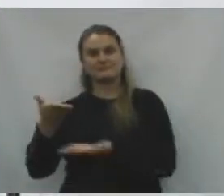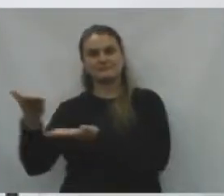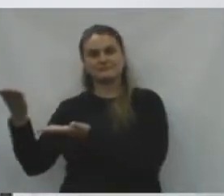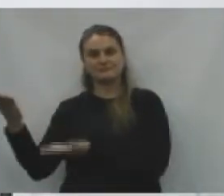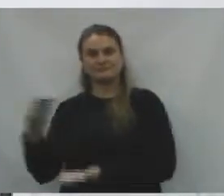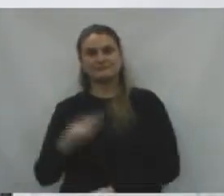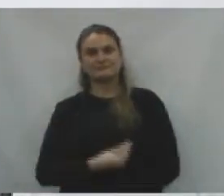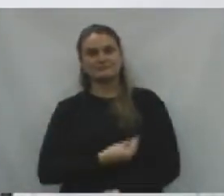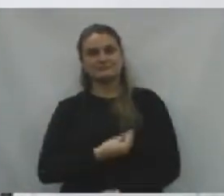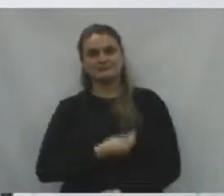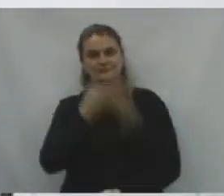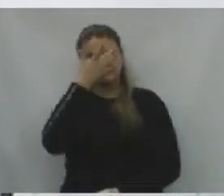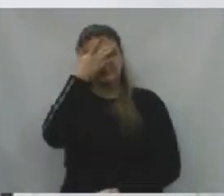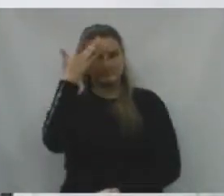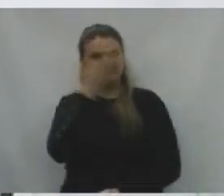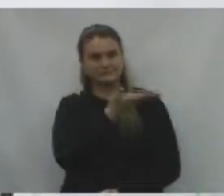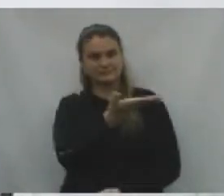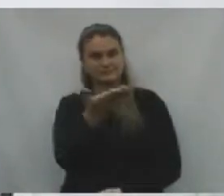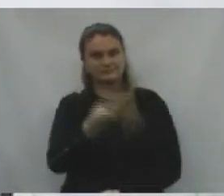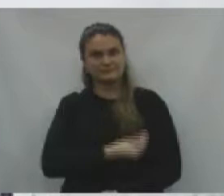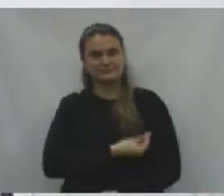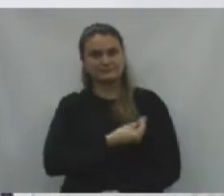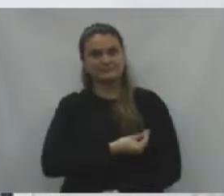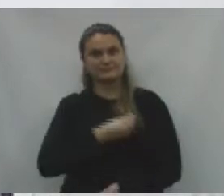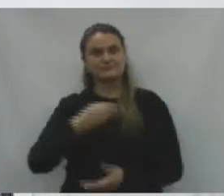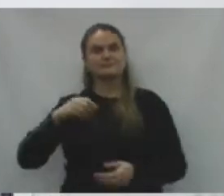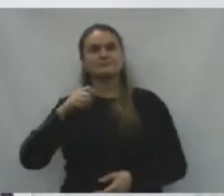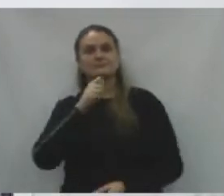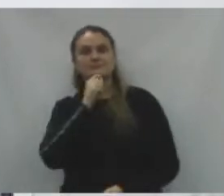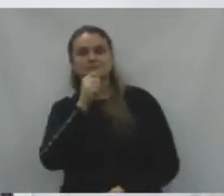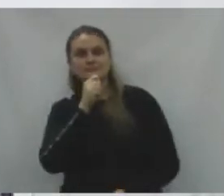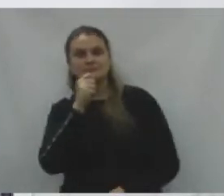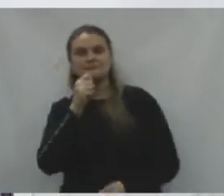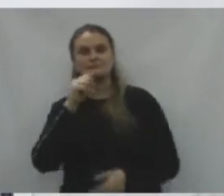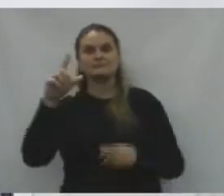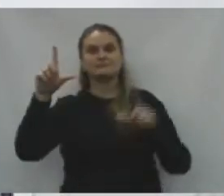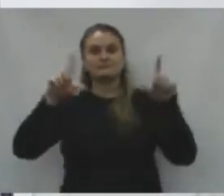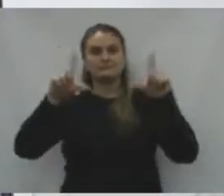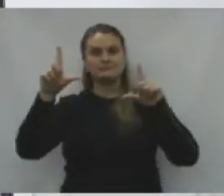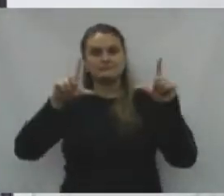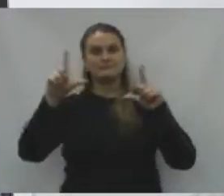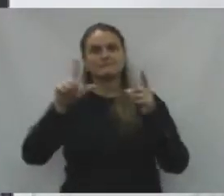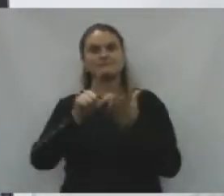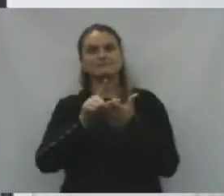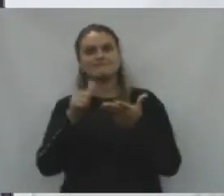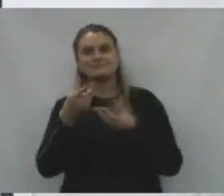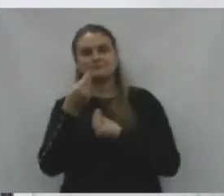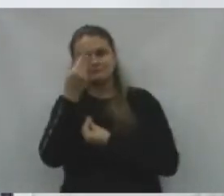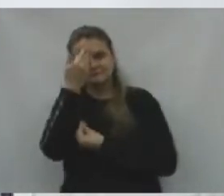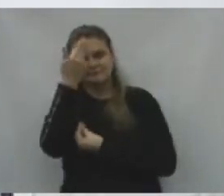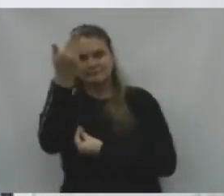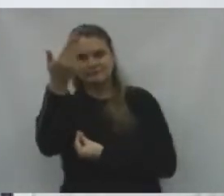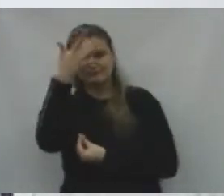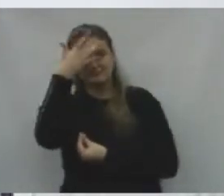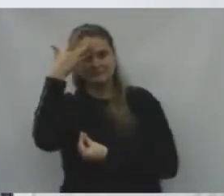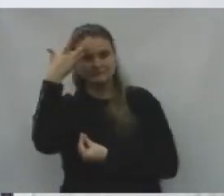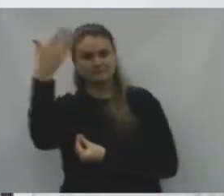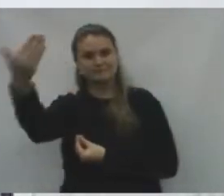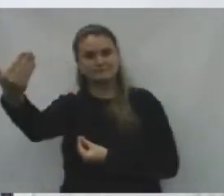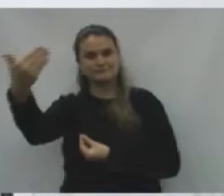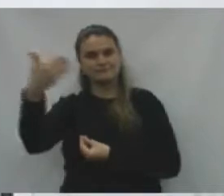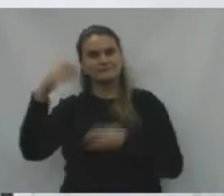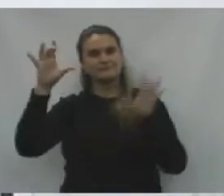Senhores presentes, convidados, imprensa, obrigado por aqui se fazerem presente. Hoje, aqueles que vieram em